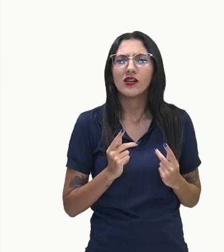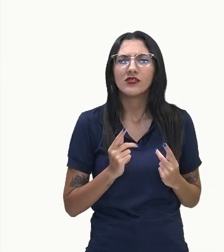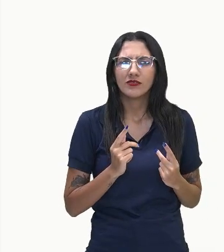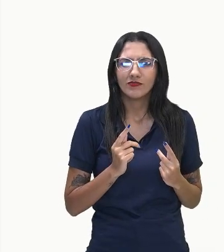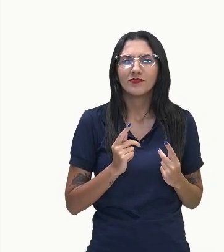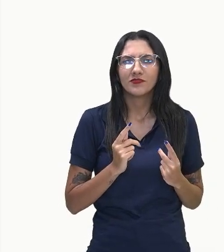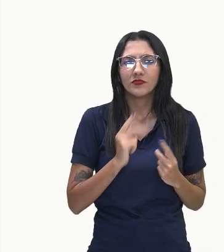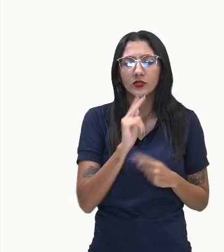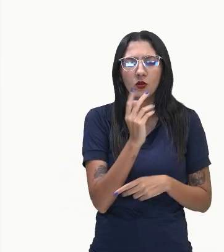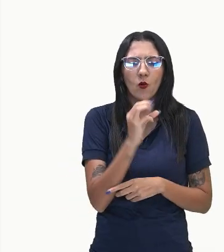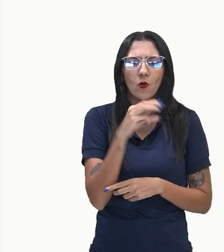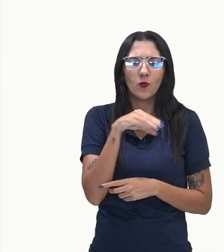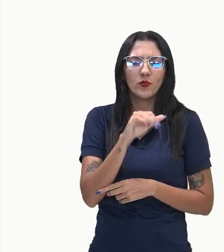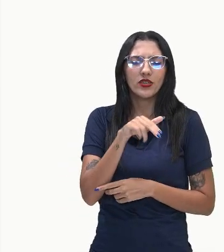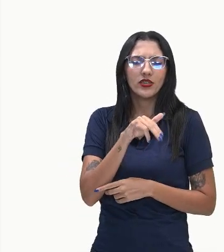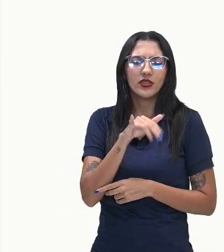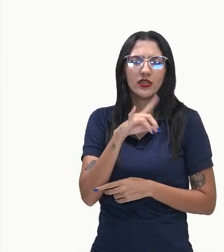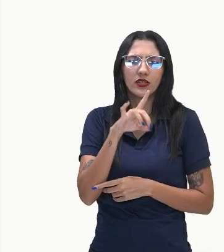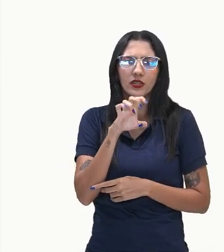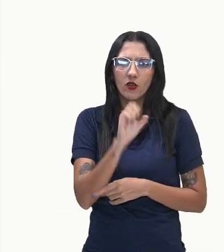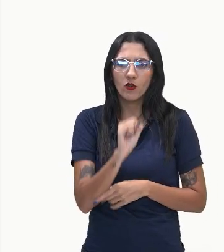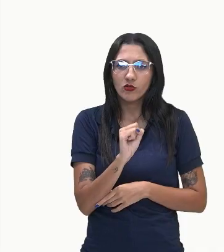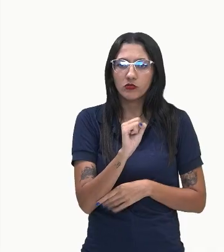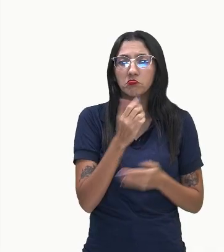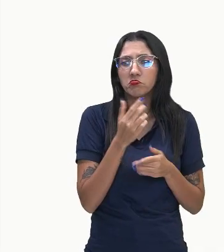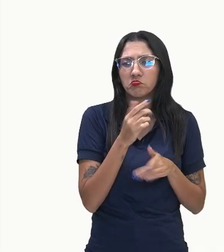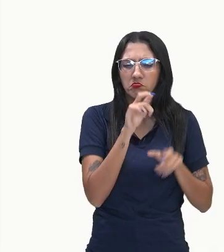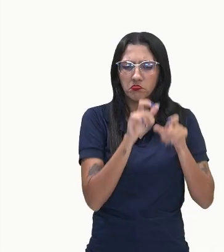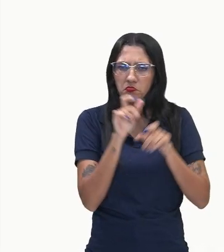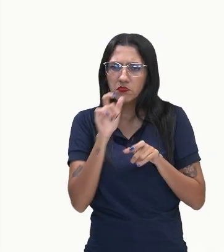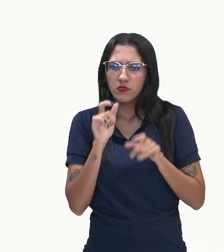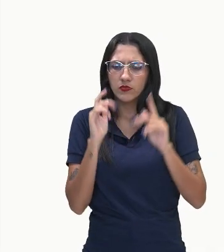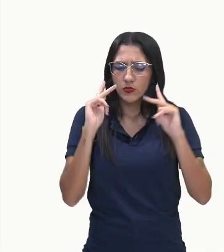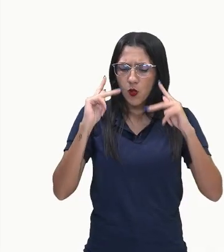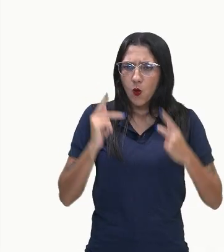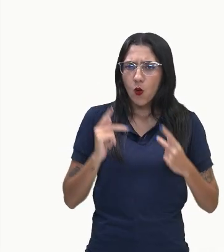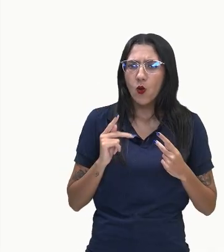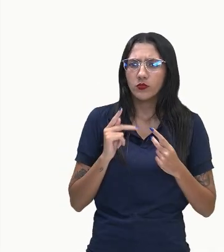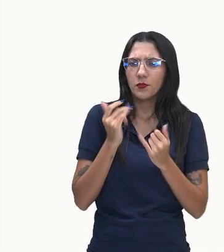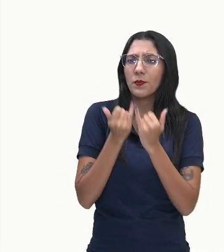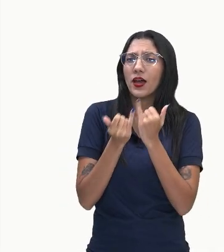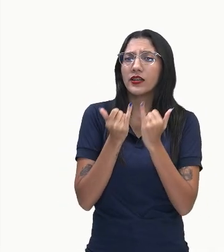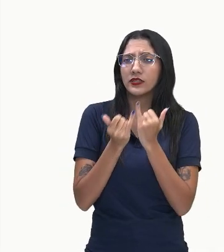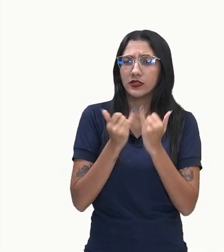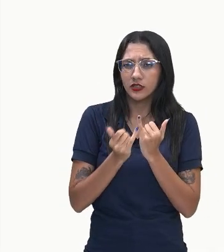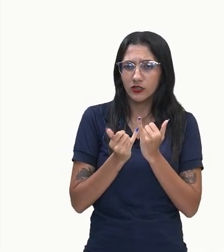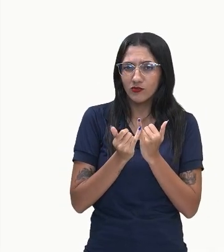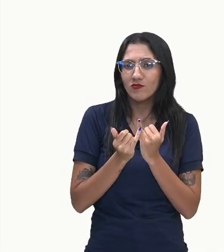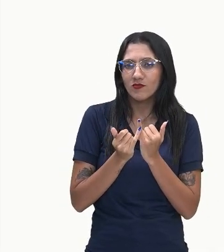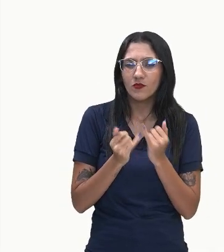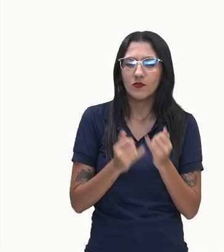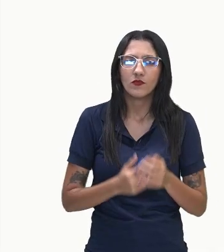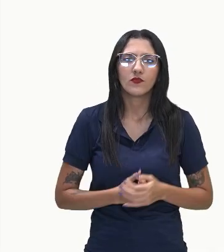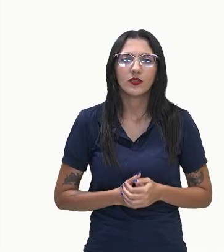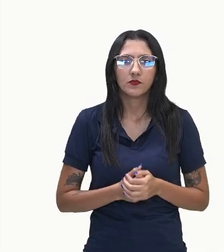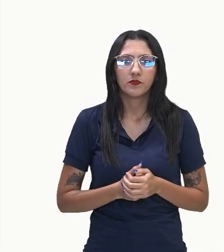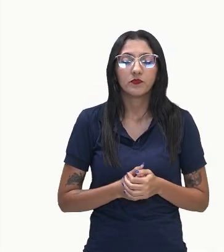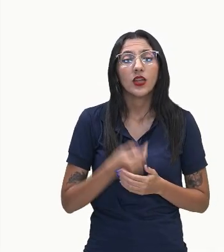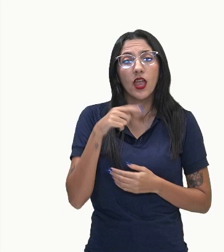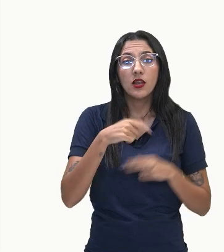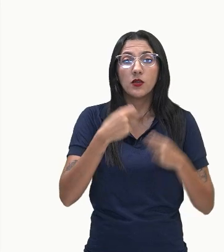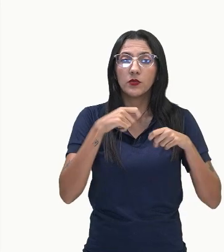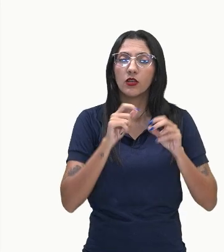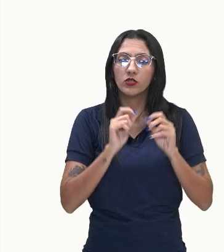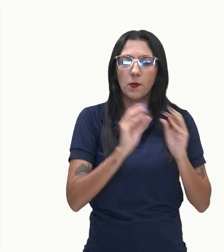homídeos? São seres parecidos com os humanos, certo? Eles eram nômades